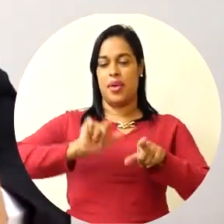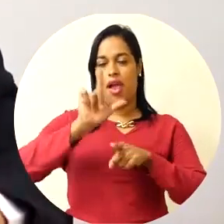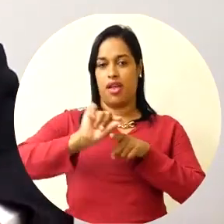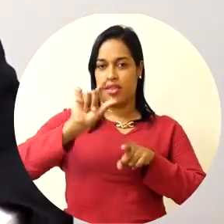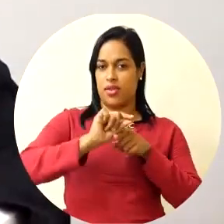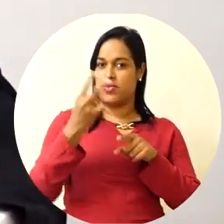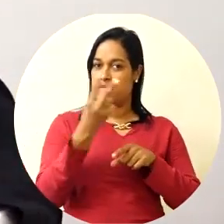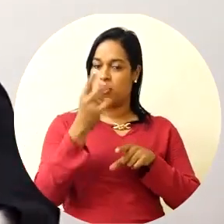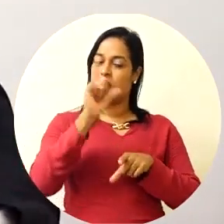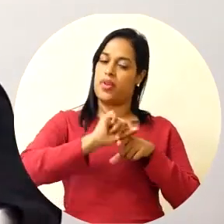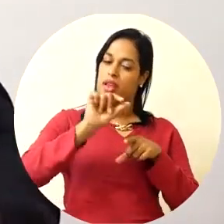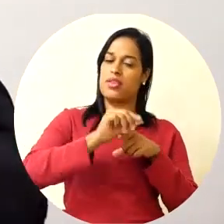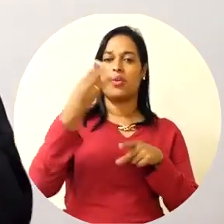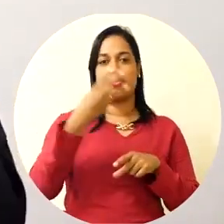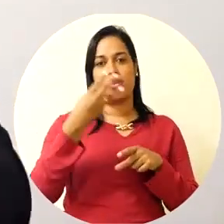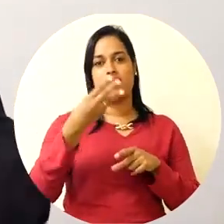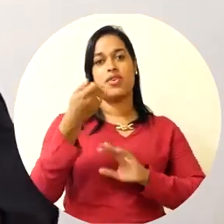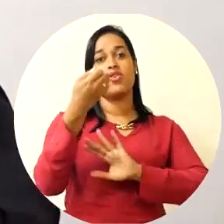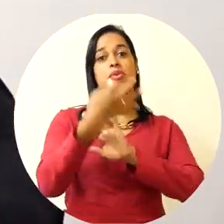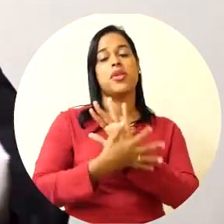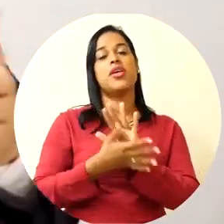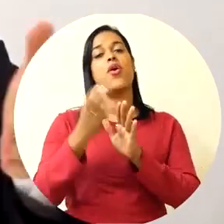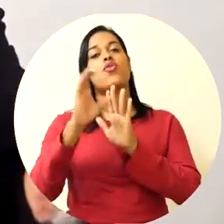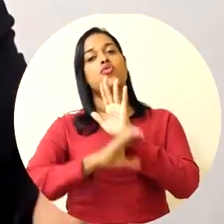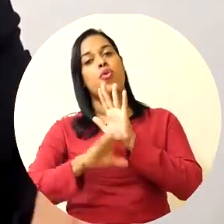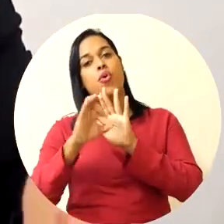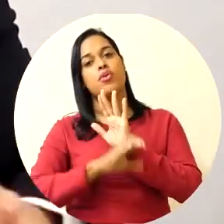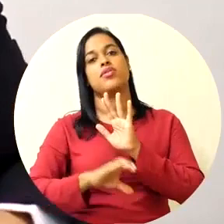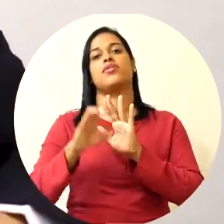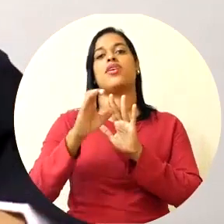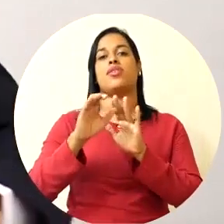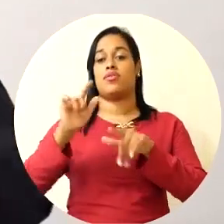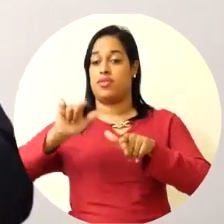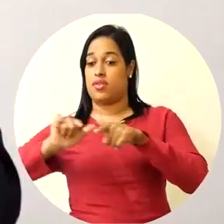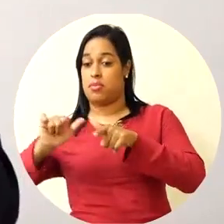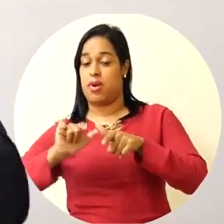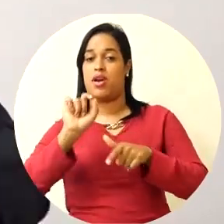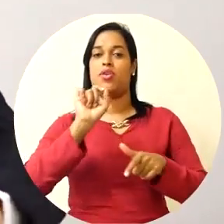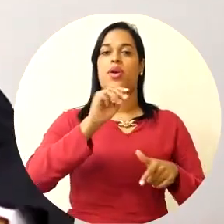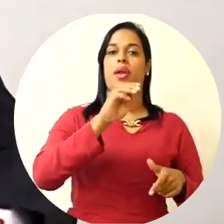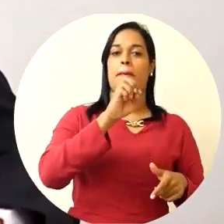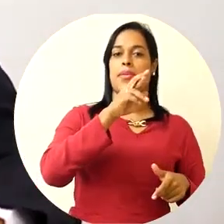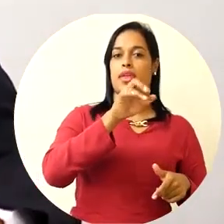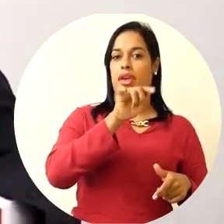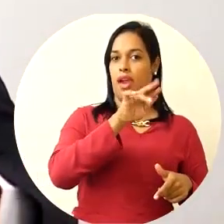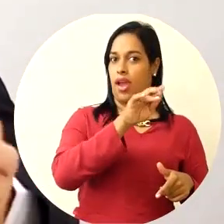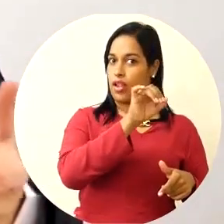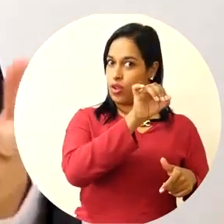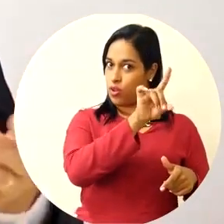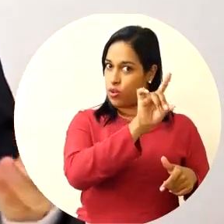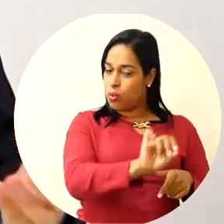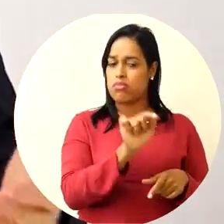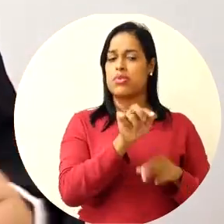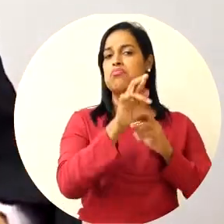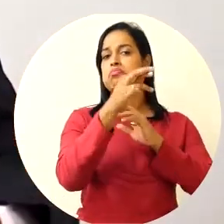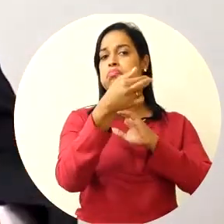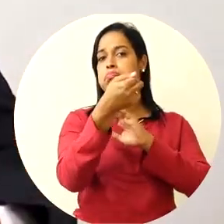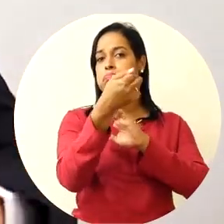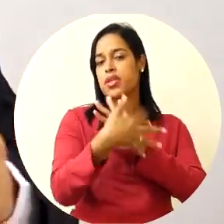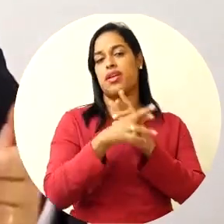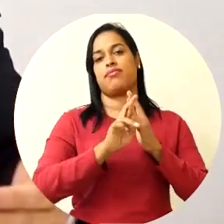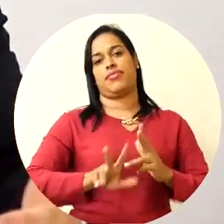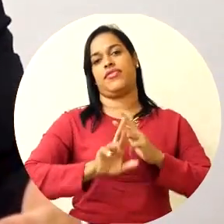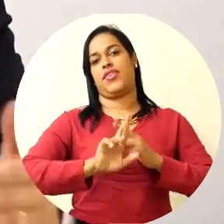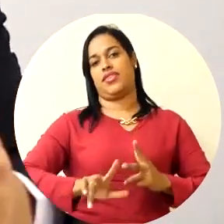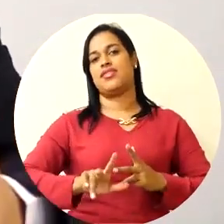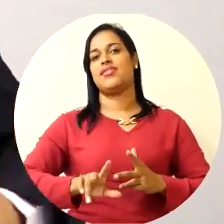trabalho, no artigo 2º, artigo 3º, em diante, fala dos conceitos de empregado e empregador e dá essa definição, essa diferença